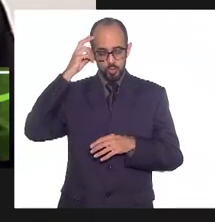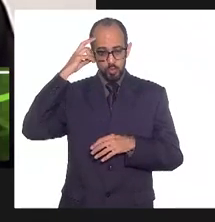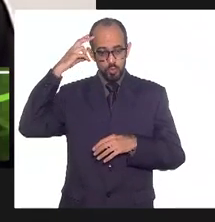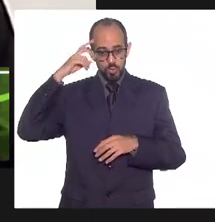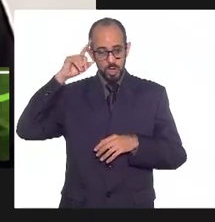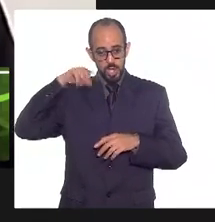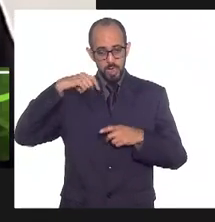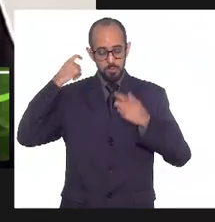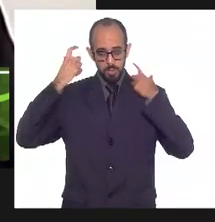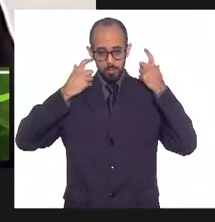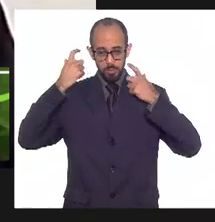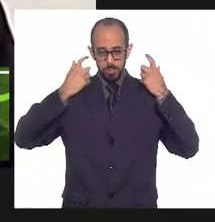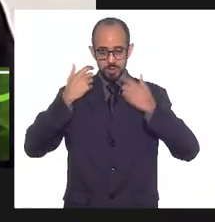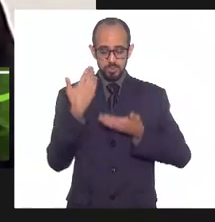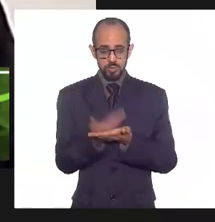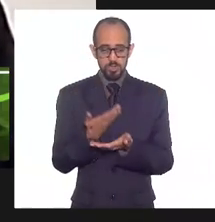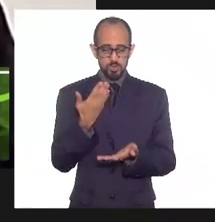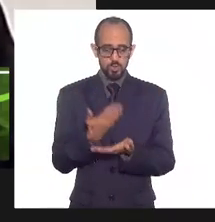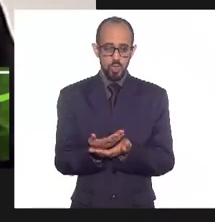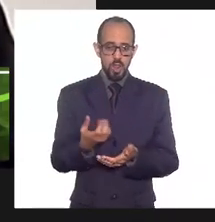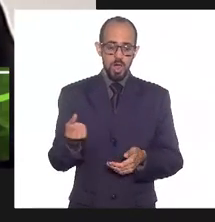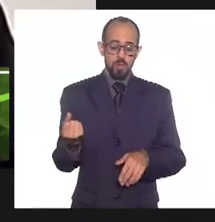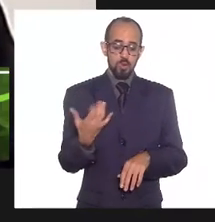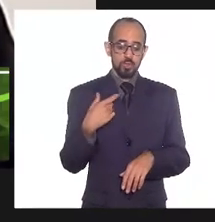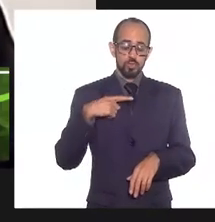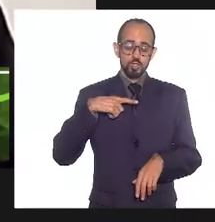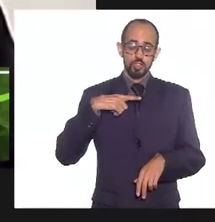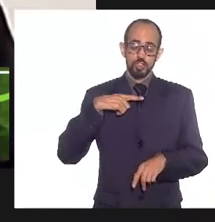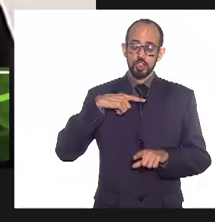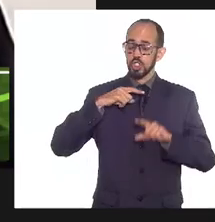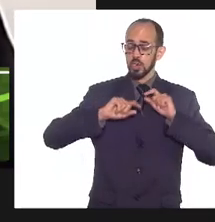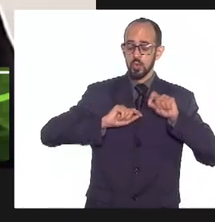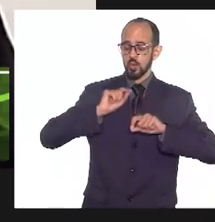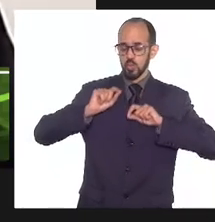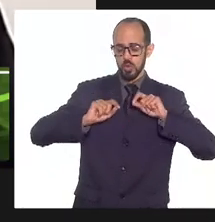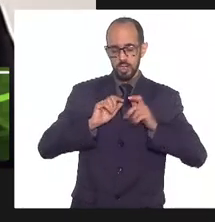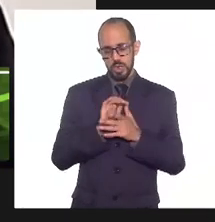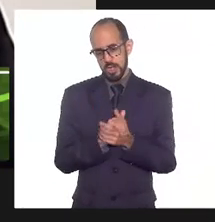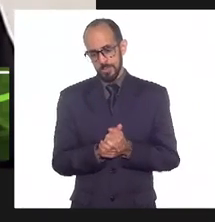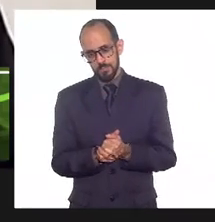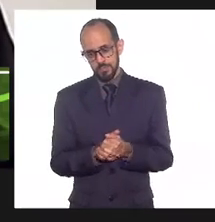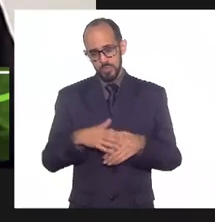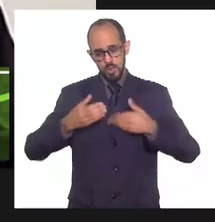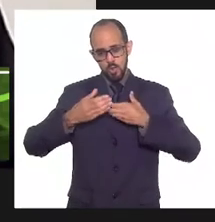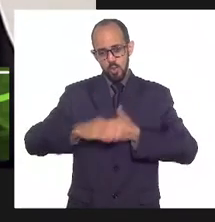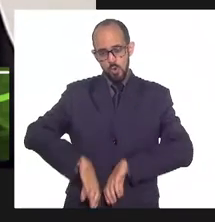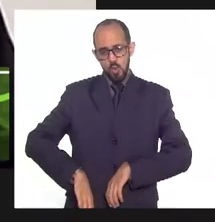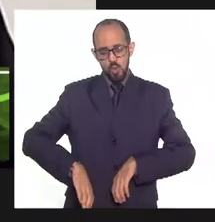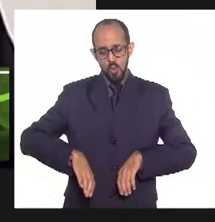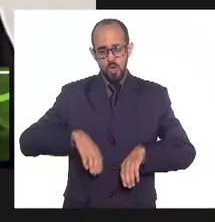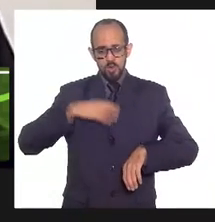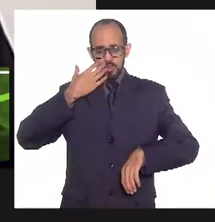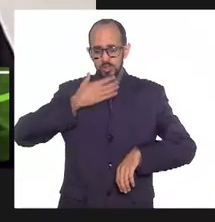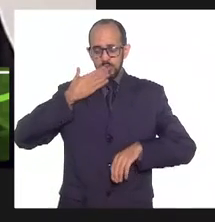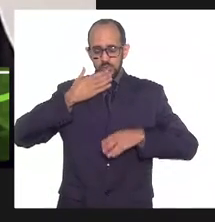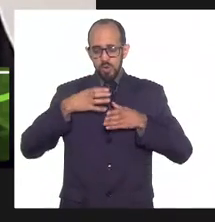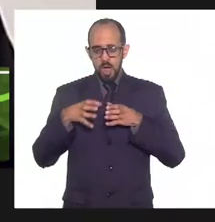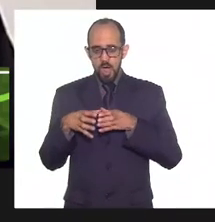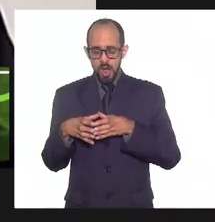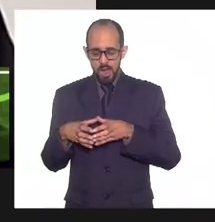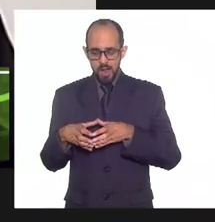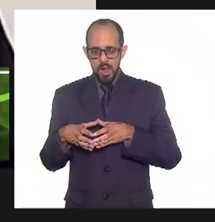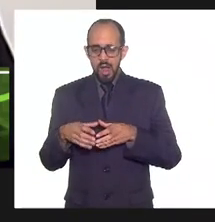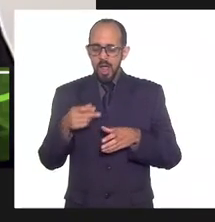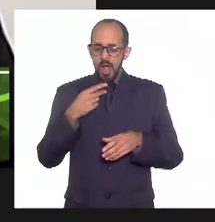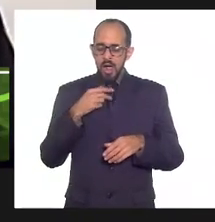preocupação da escola quando existia aquela aquele concurso de bandas e que eu achava que o